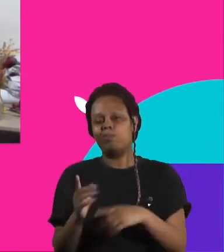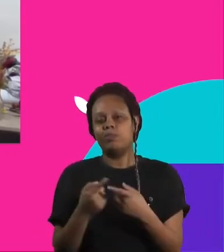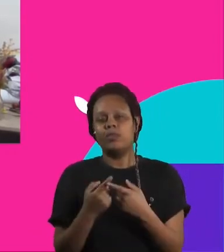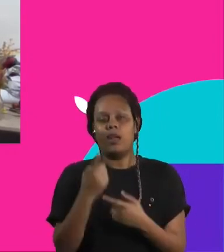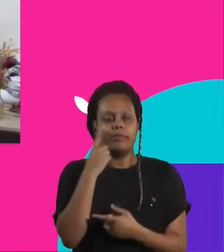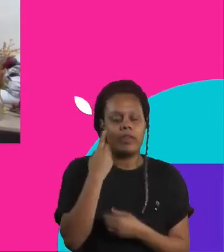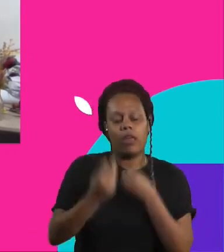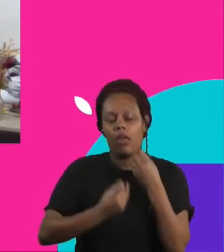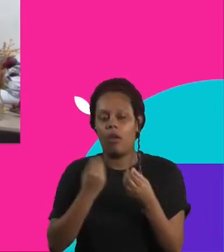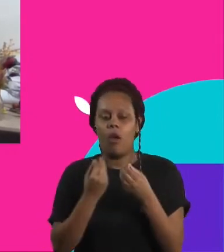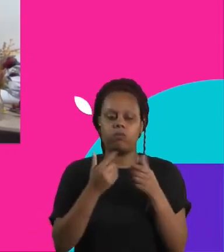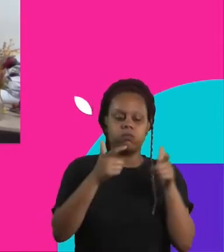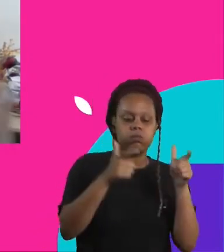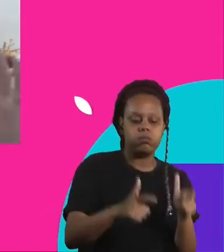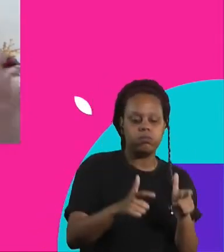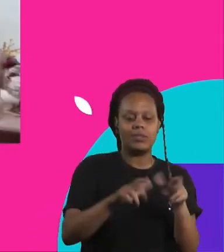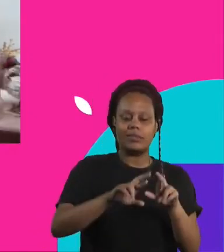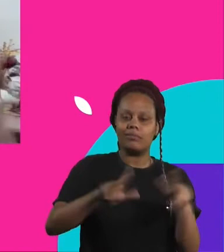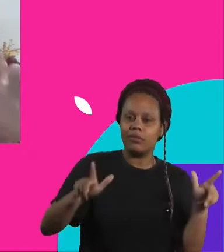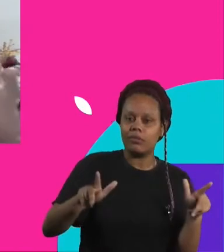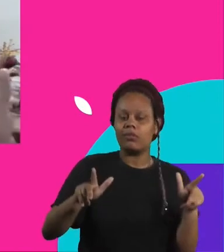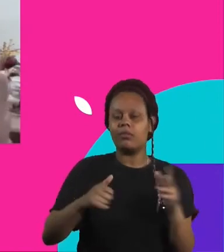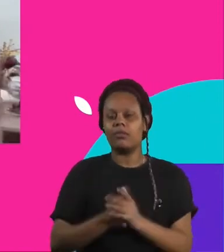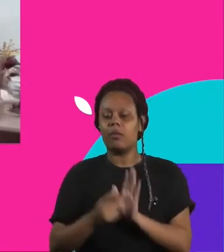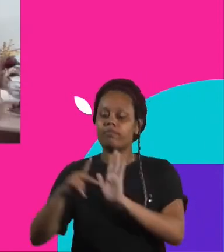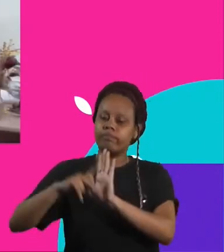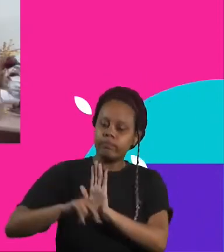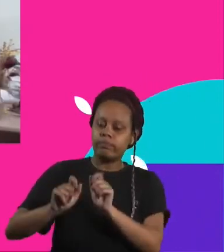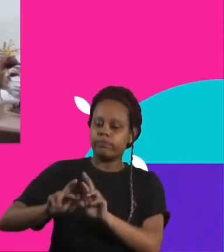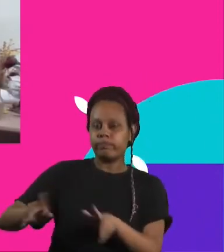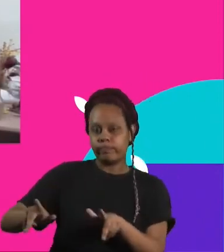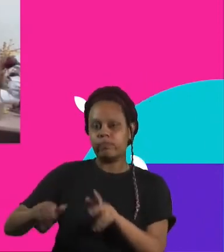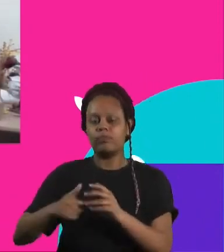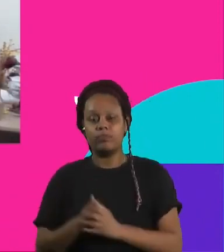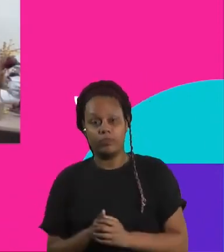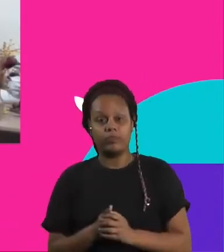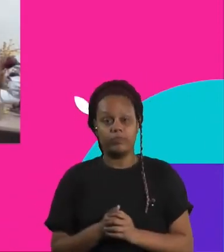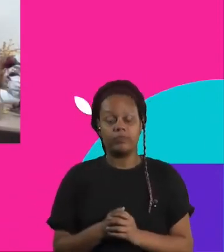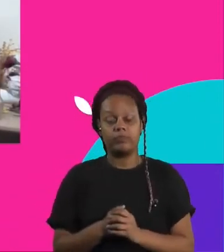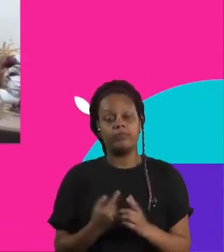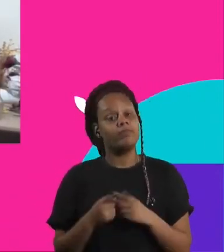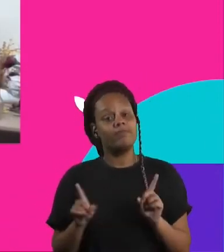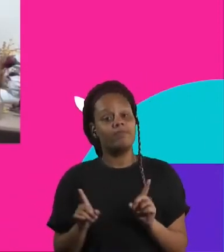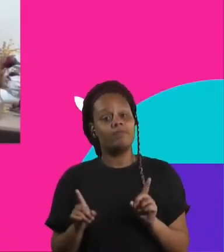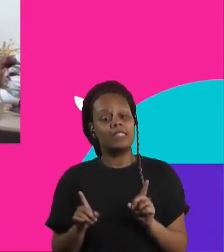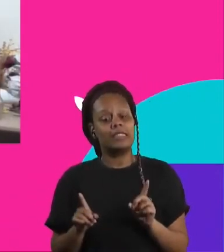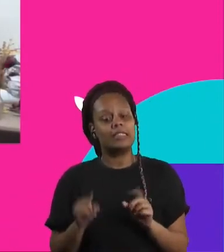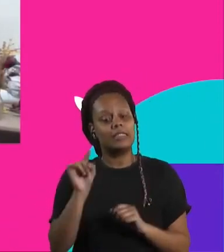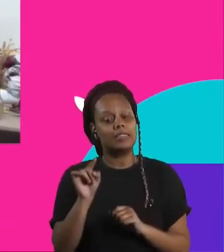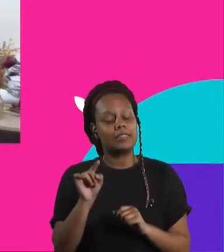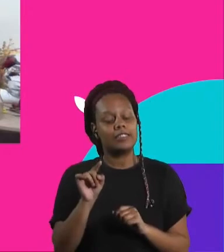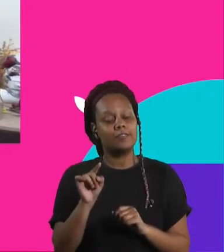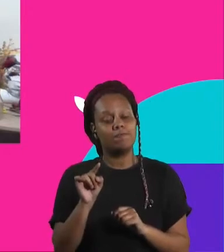ou diferentes instalações, diferentes projetos, enfim. E só que ela em si diz